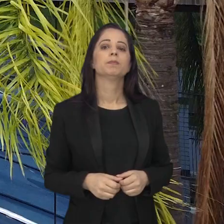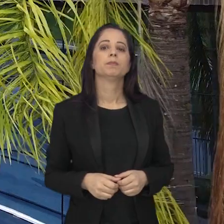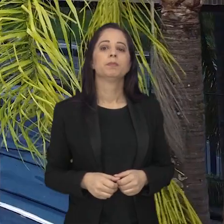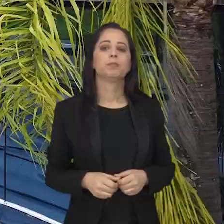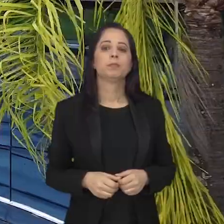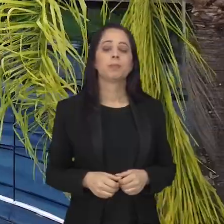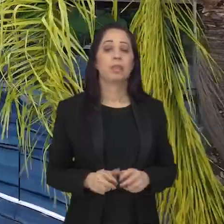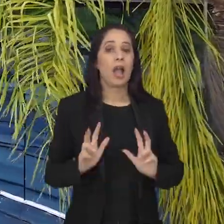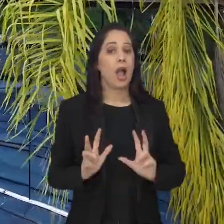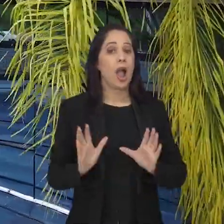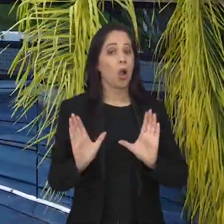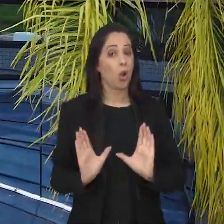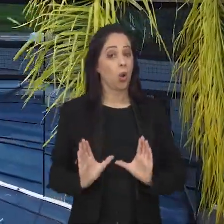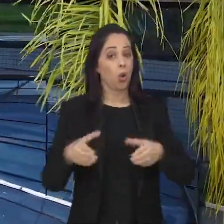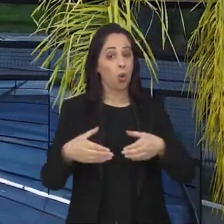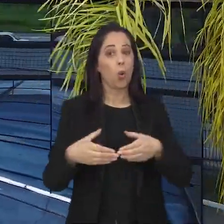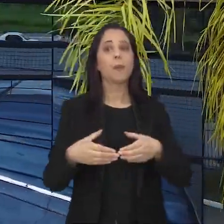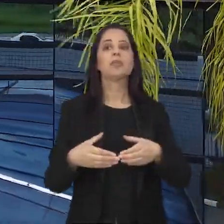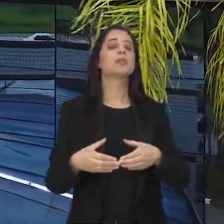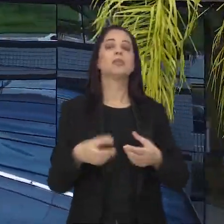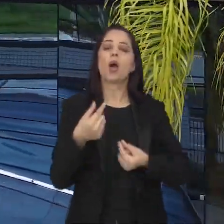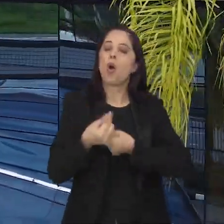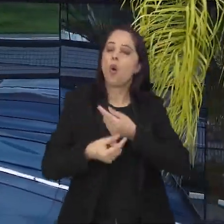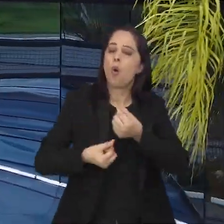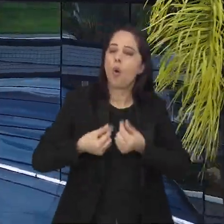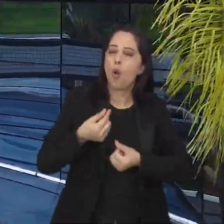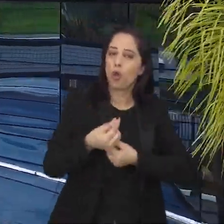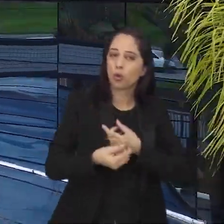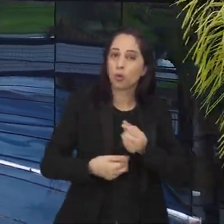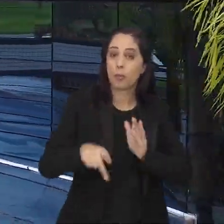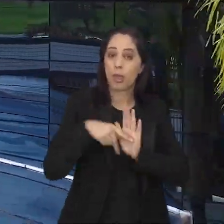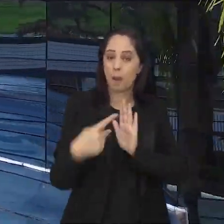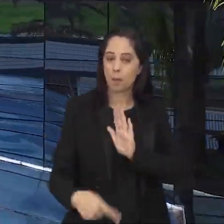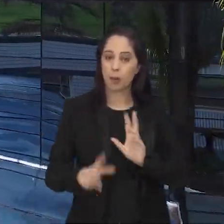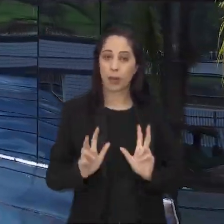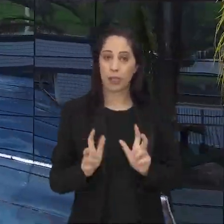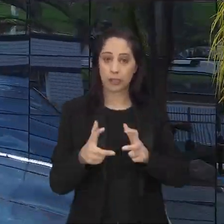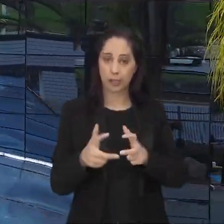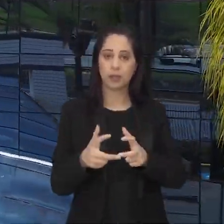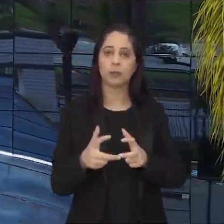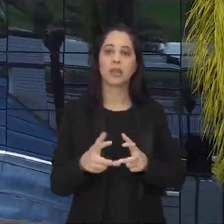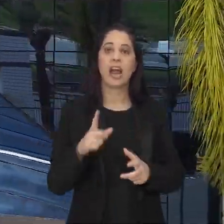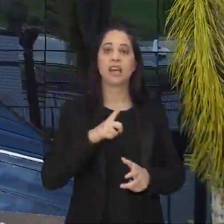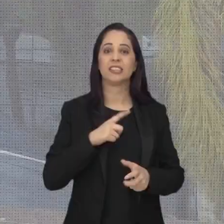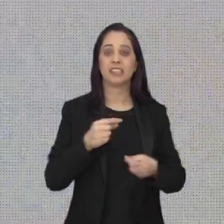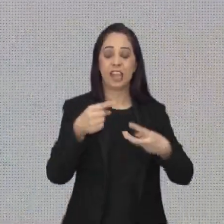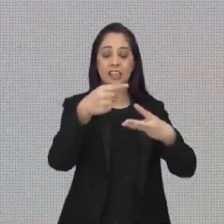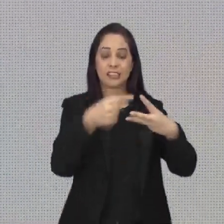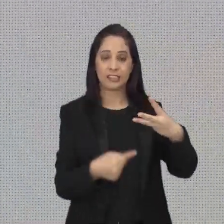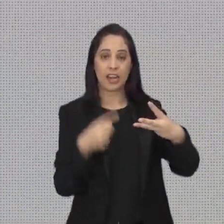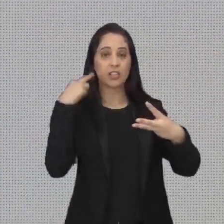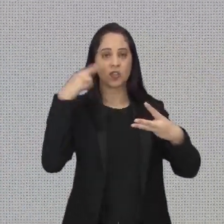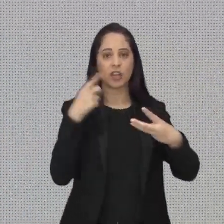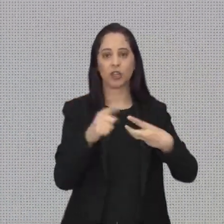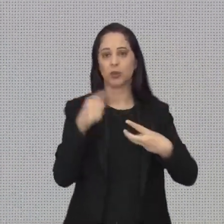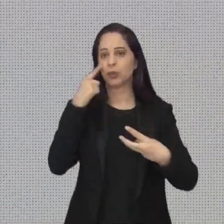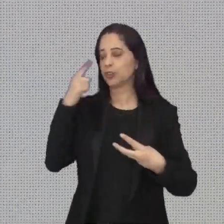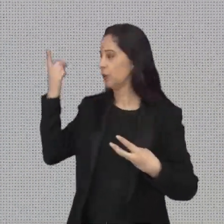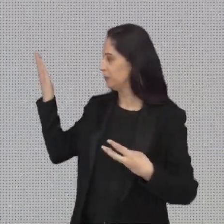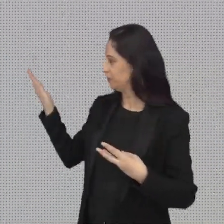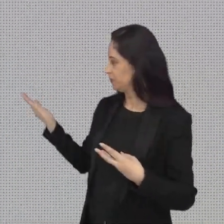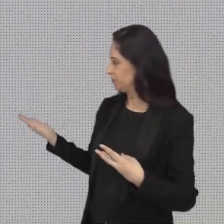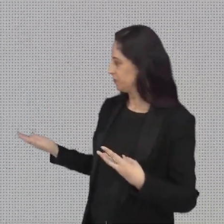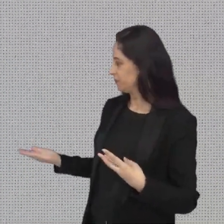Legislativa. Atualmente, a Comissão de Economia, Finanças e Orçamento da Câmara de São José é formada por 3